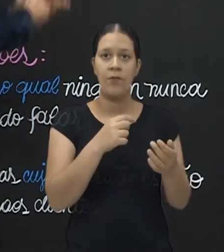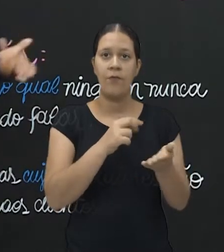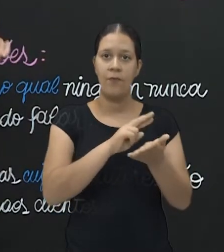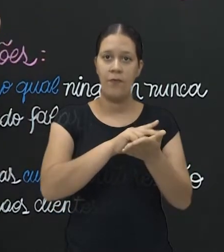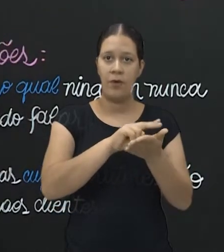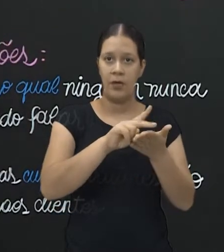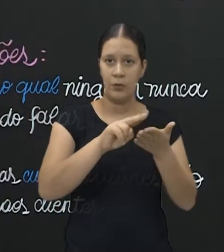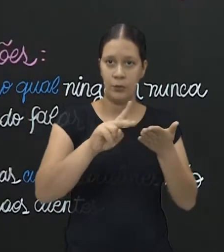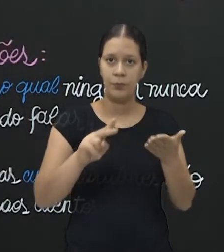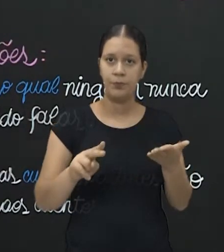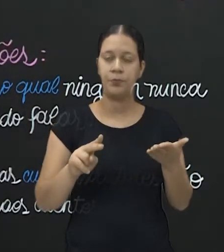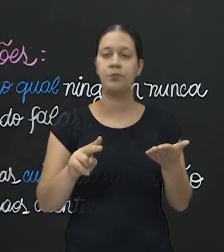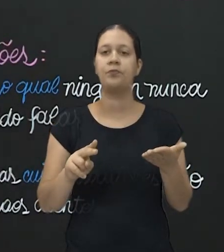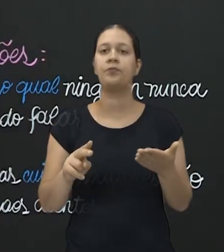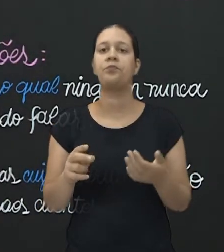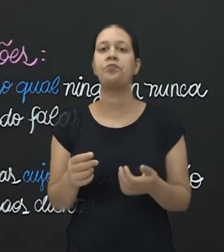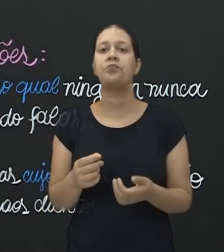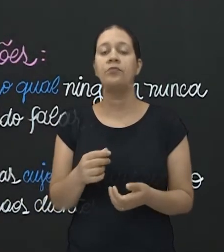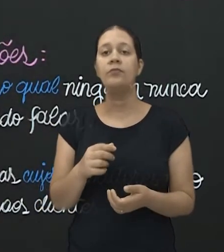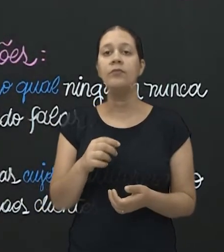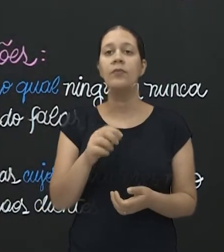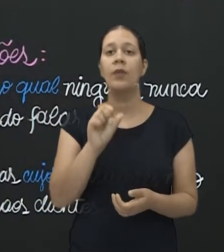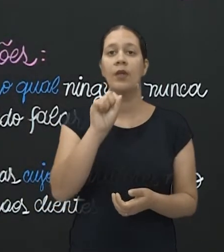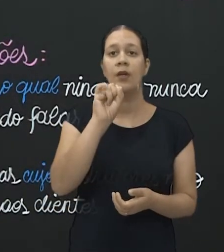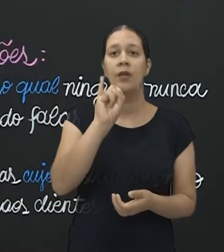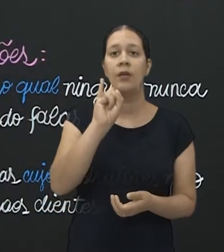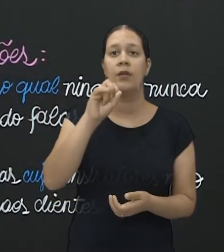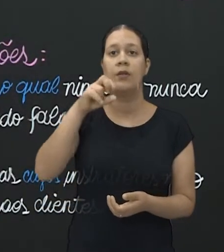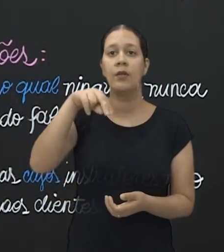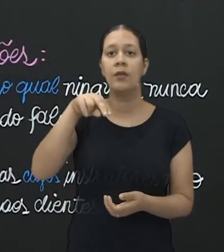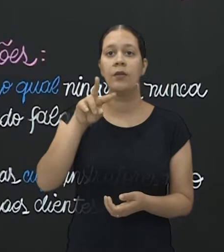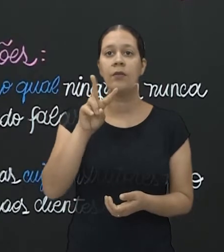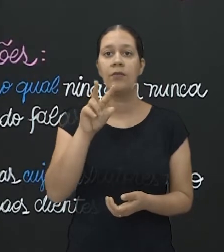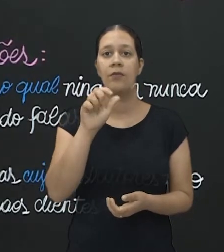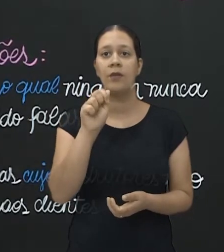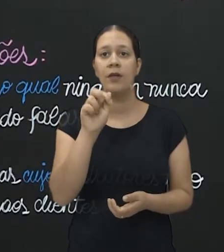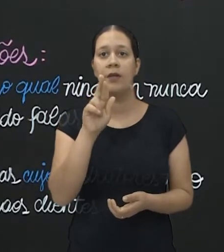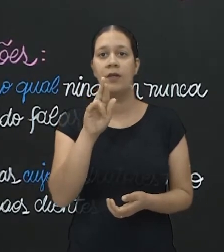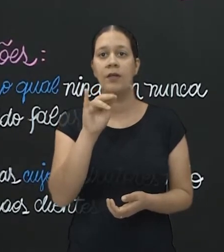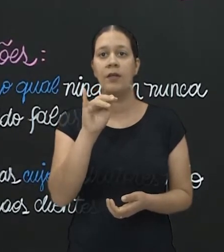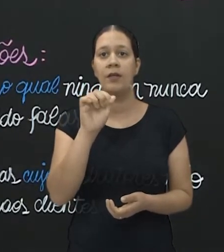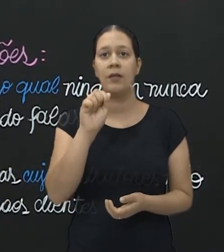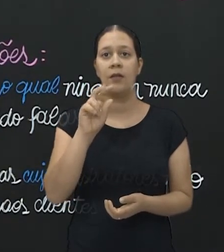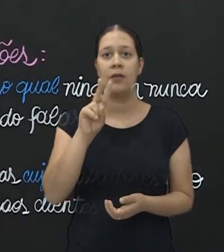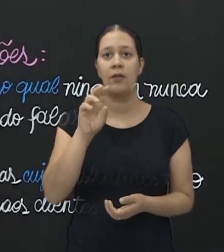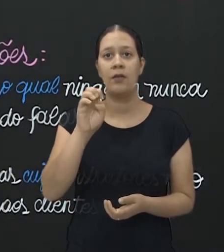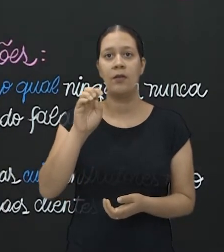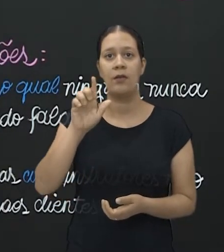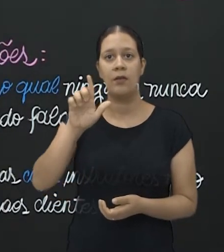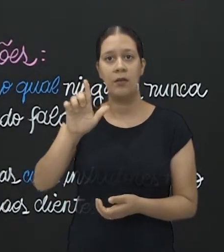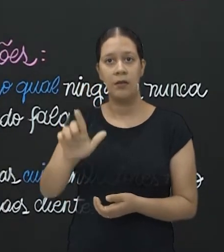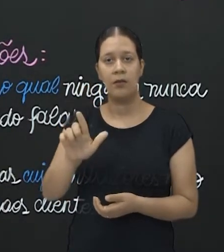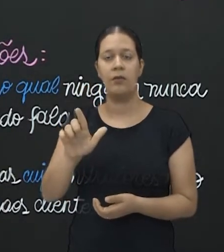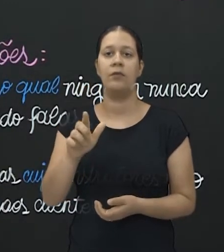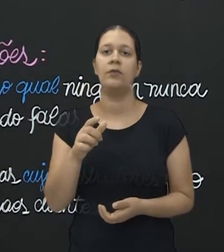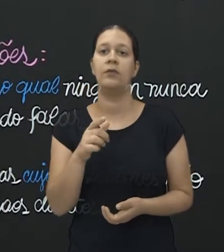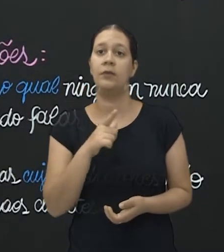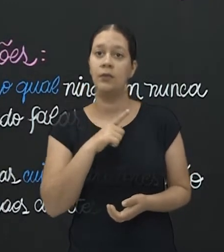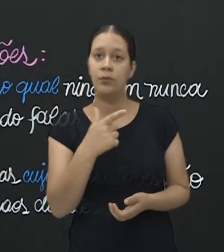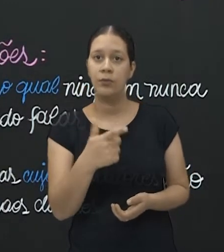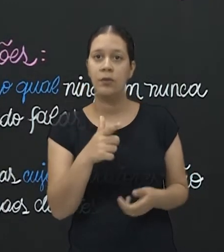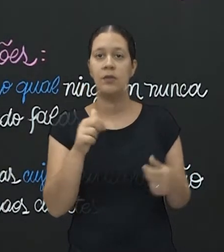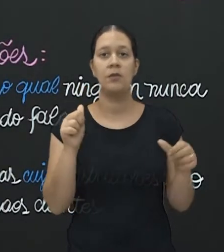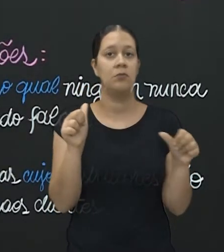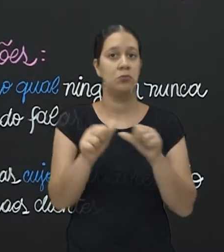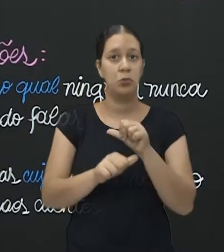variáveis. Os invariáveis, como o próprio nome sugere, não sofrem variação nem de